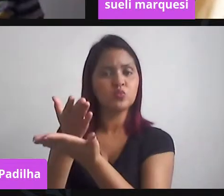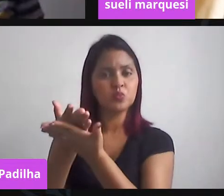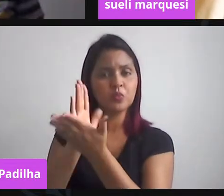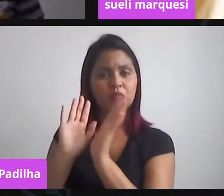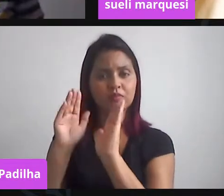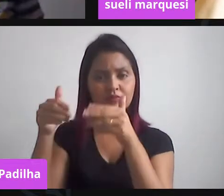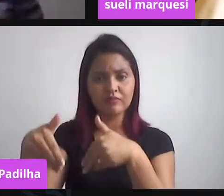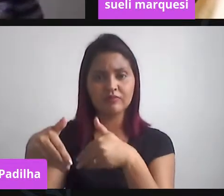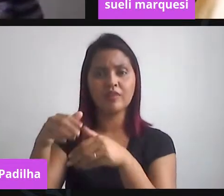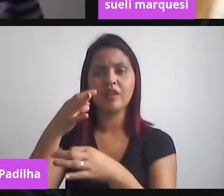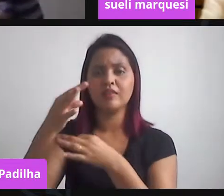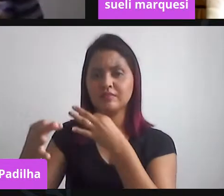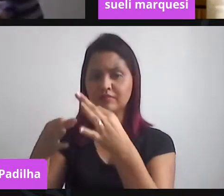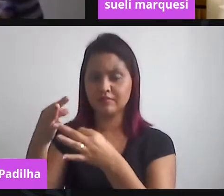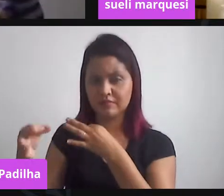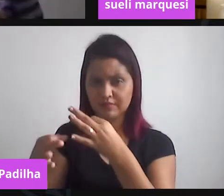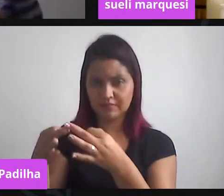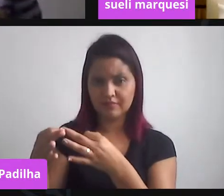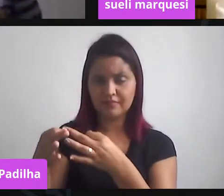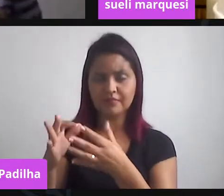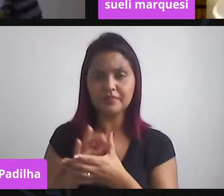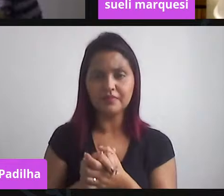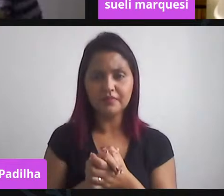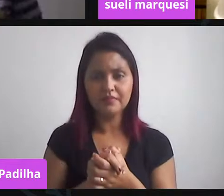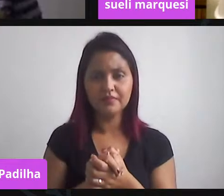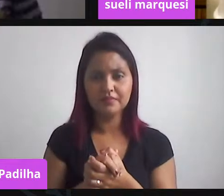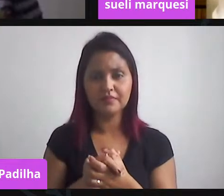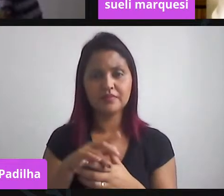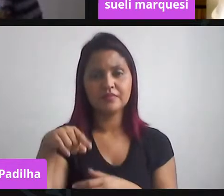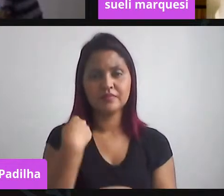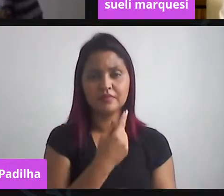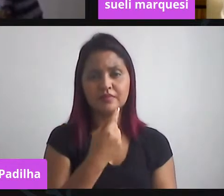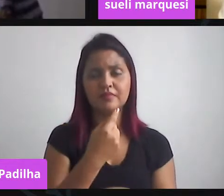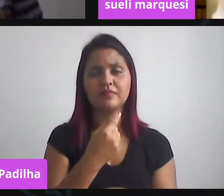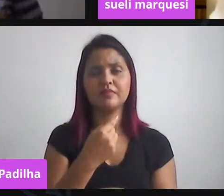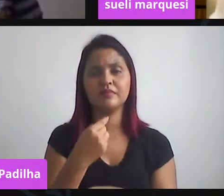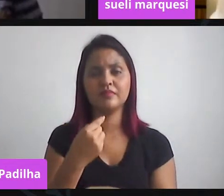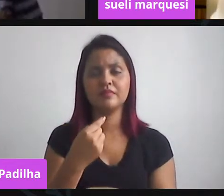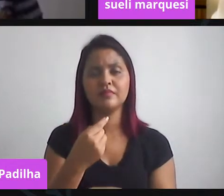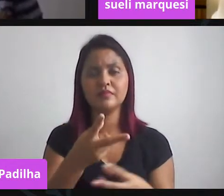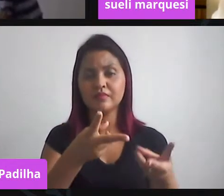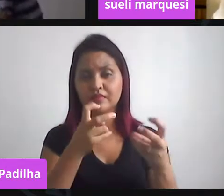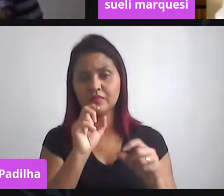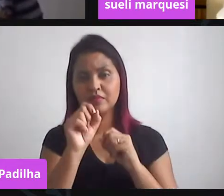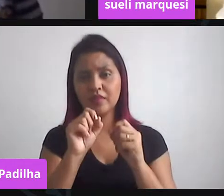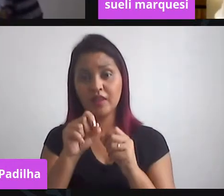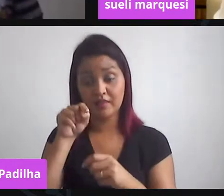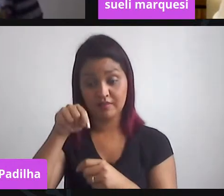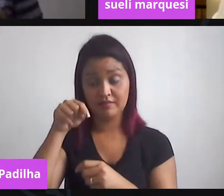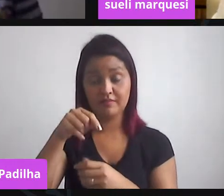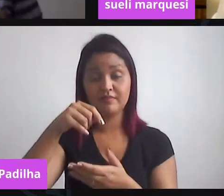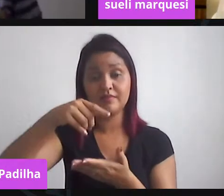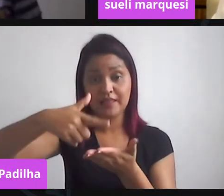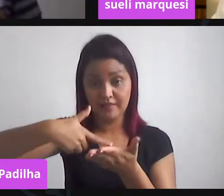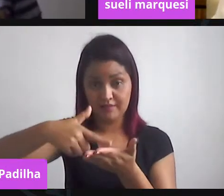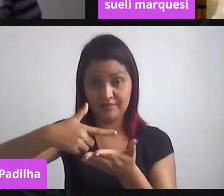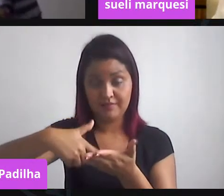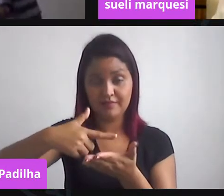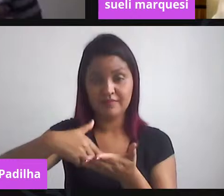da argumentação, né? E se a gente pegar esse livro aqui, né, então nós vamos ver, por